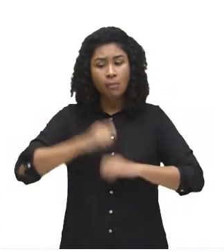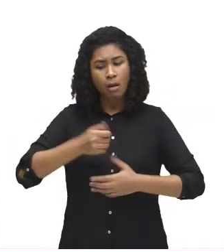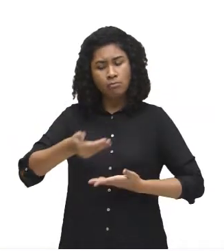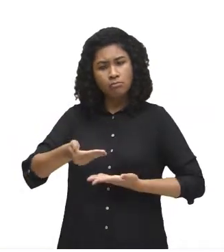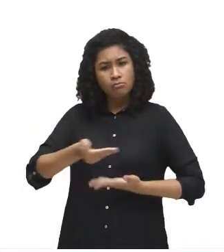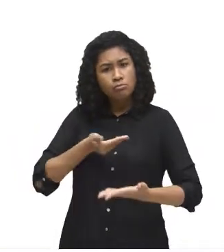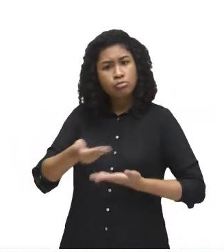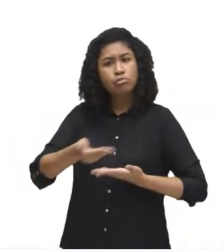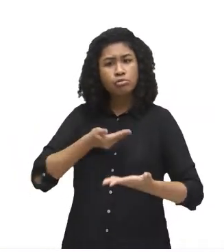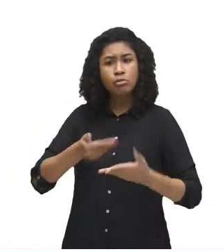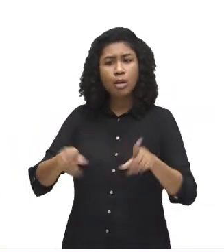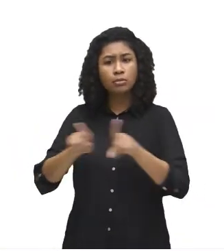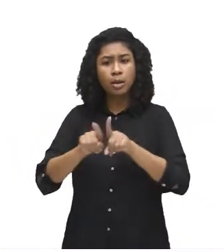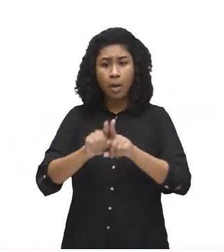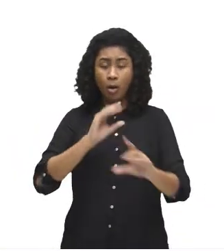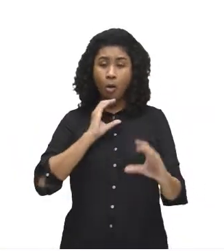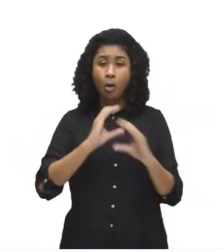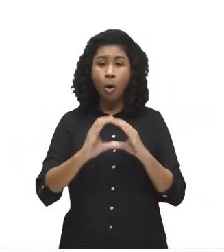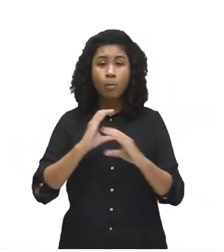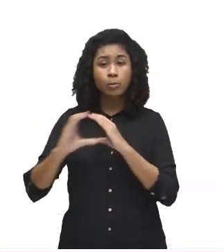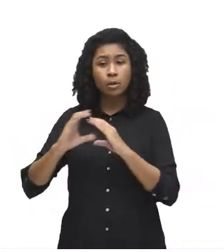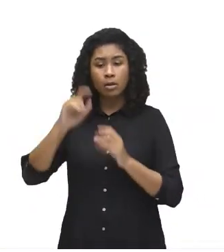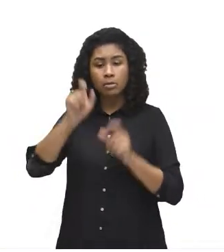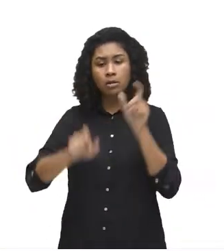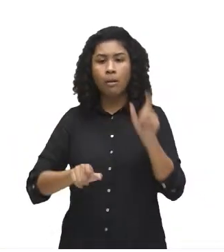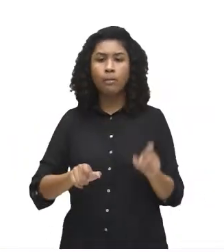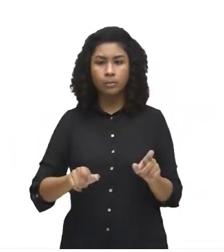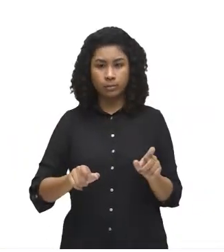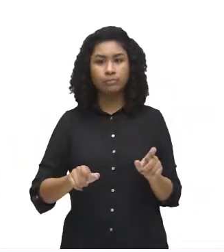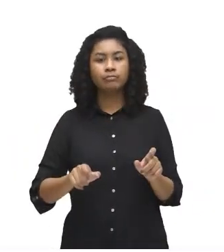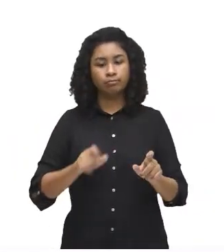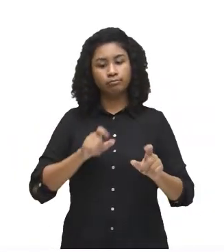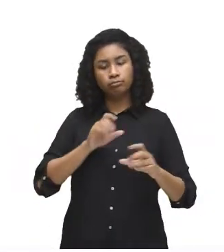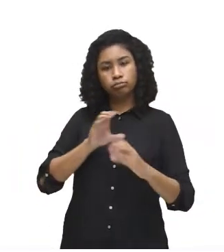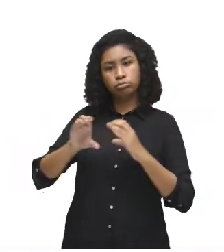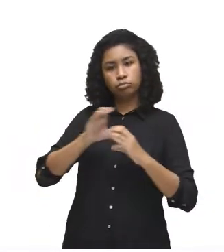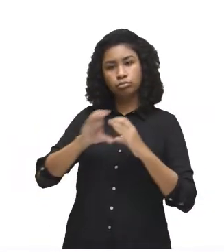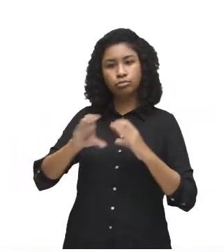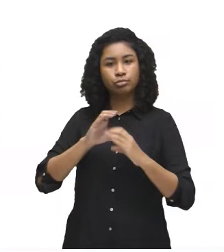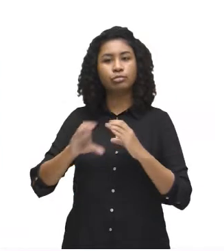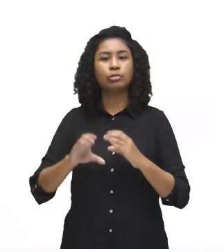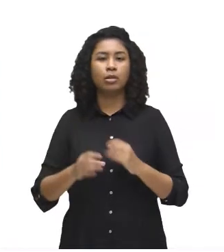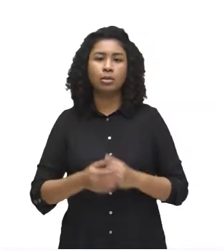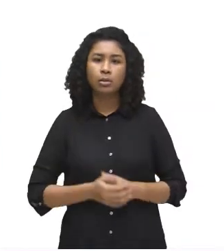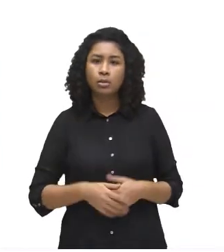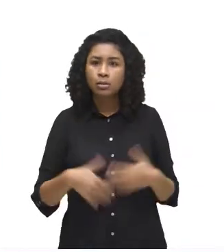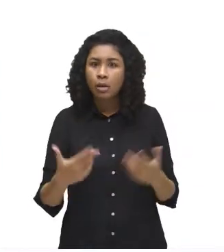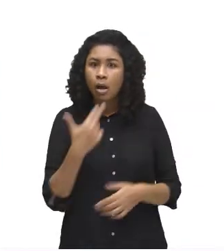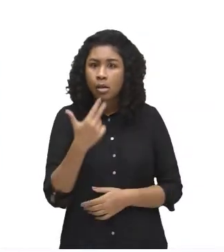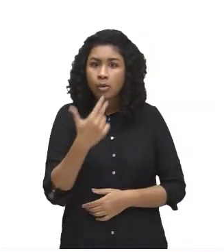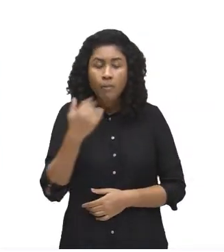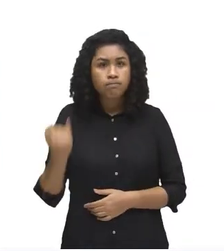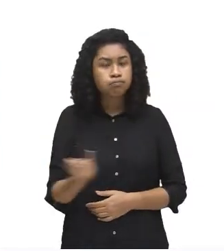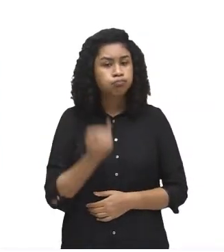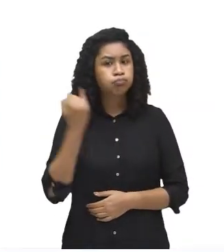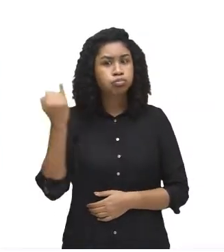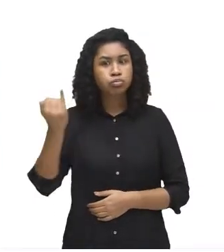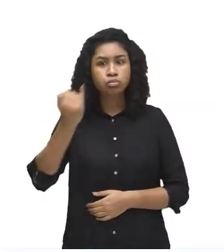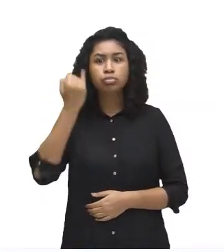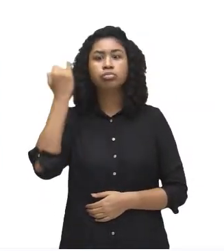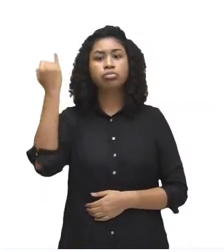e comunicação entre pessoas. Então, a língua é muito importante para que a